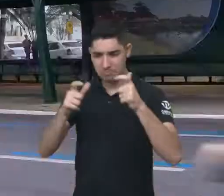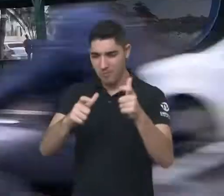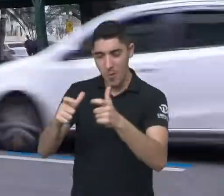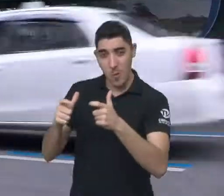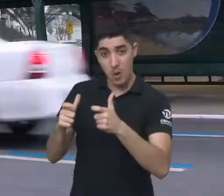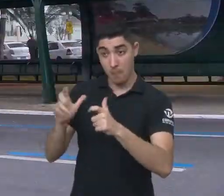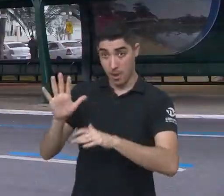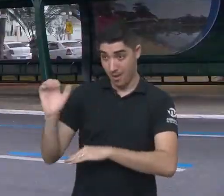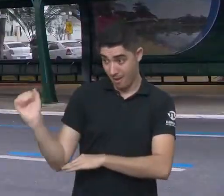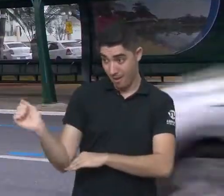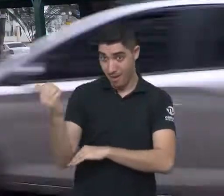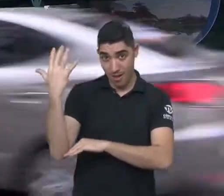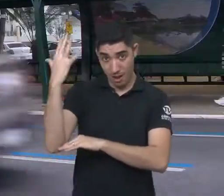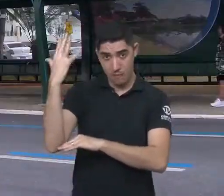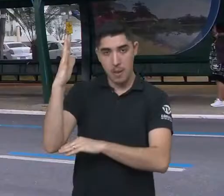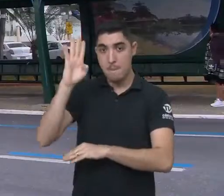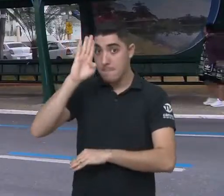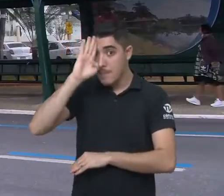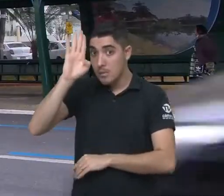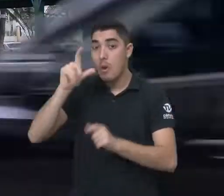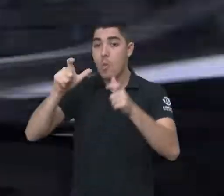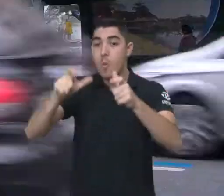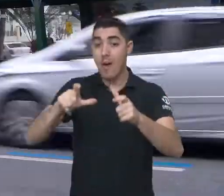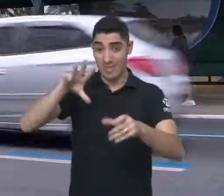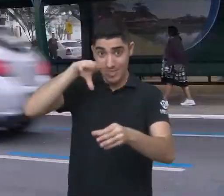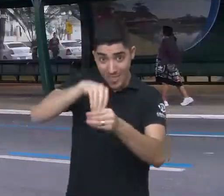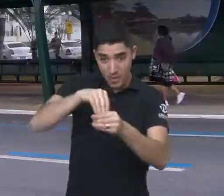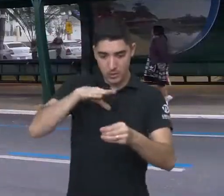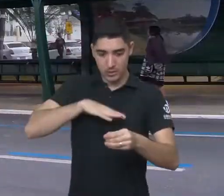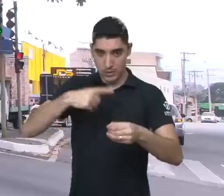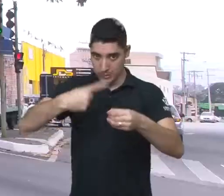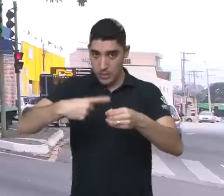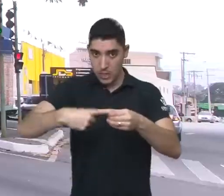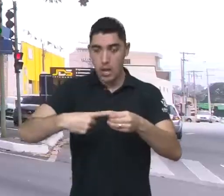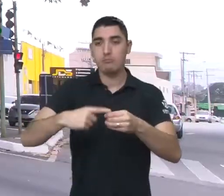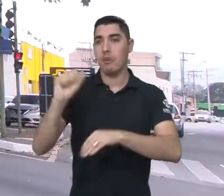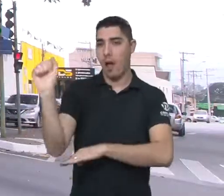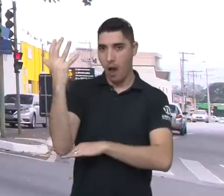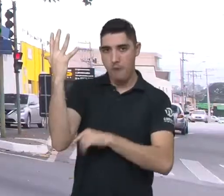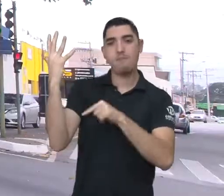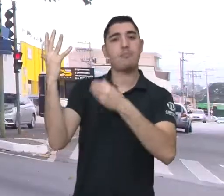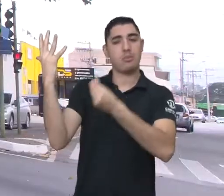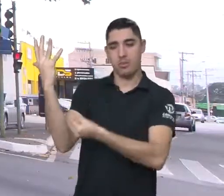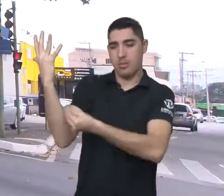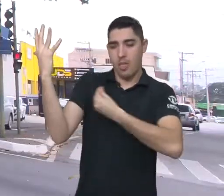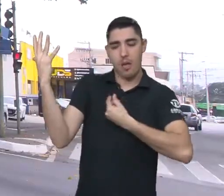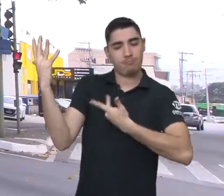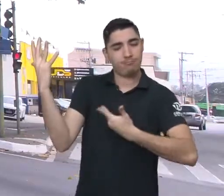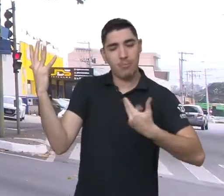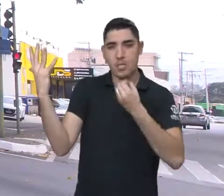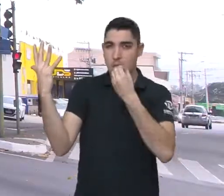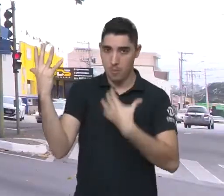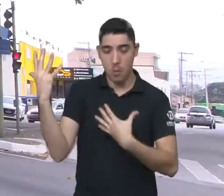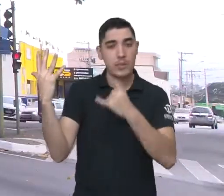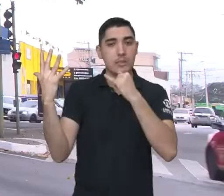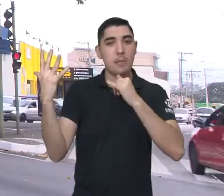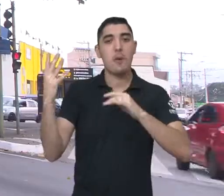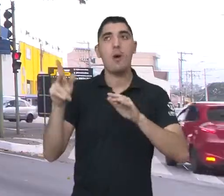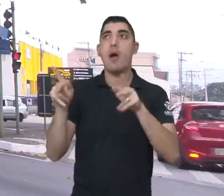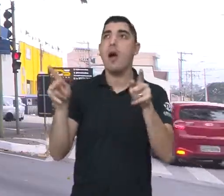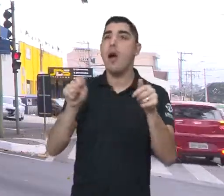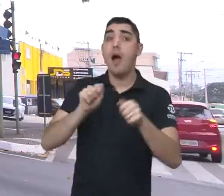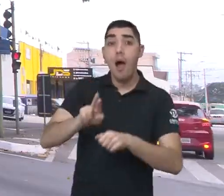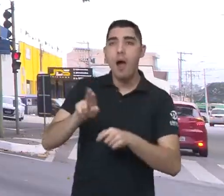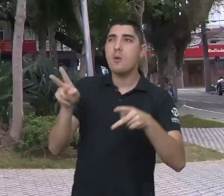cidades, a presença das árvores, principalmente no perímetro urbano, também traz diversos benefícios, como a melhora